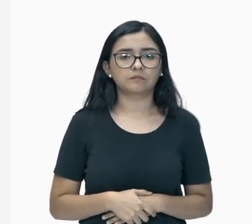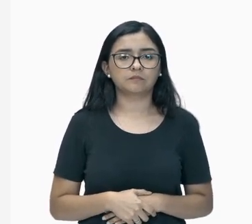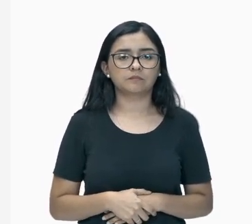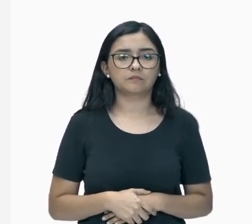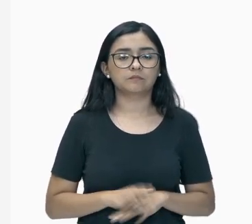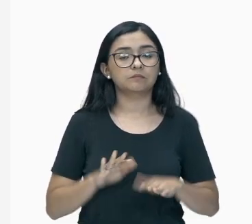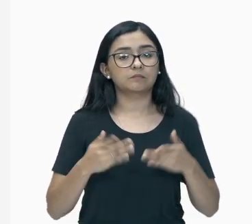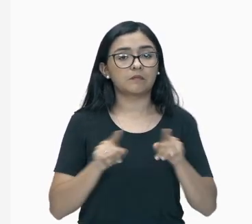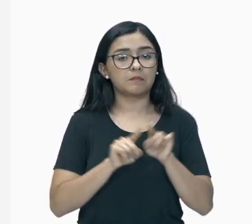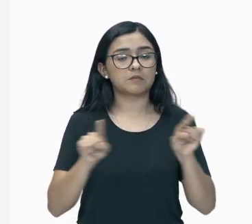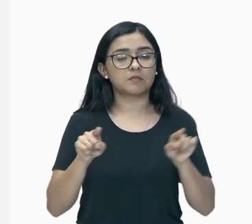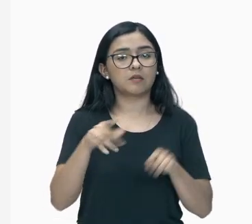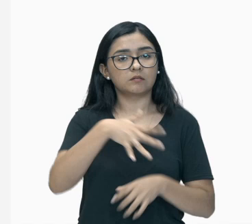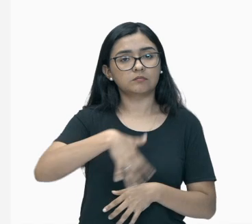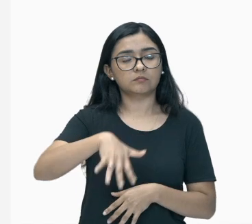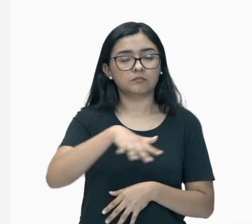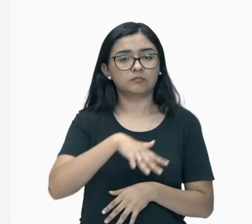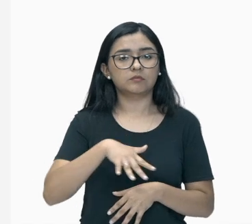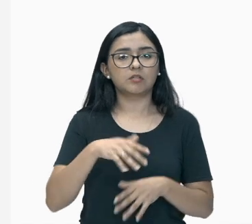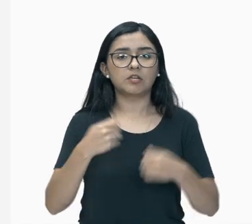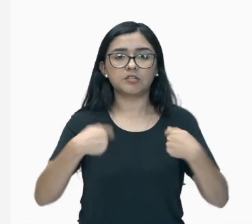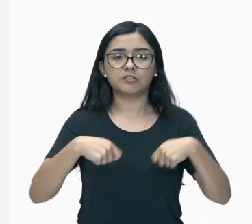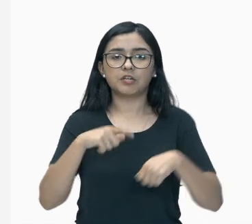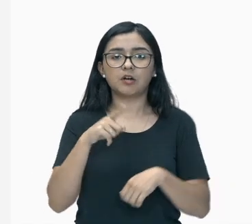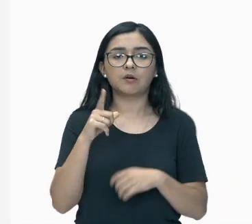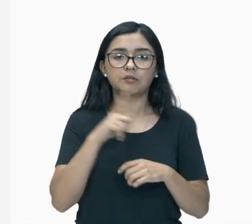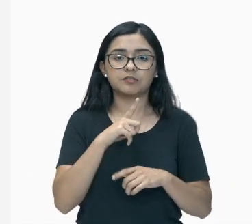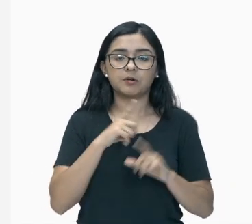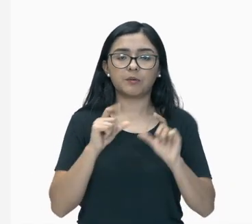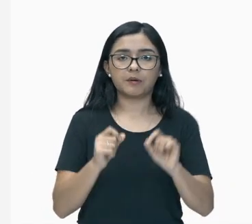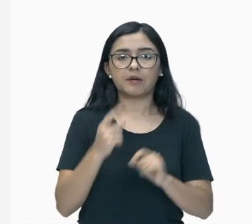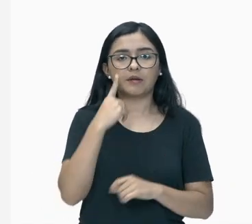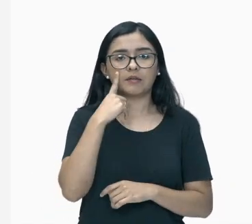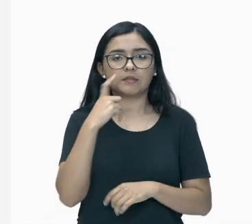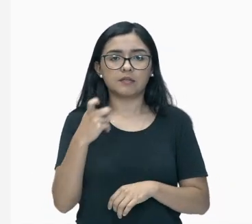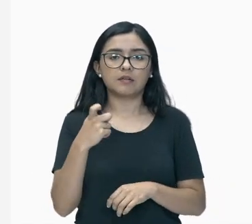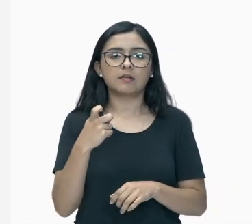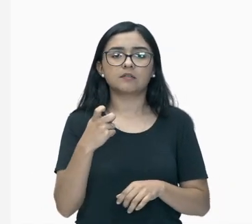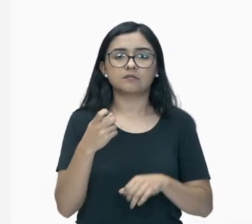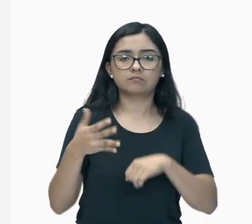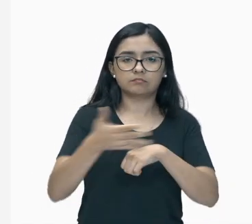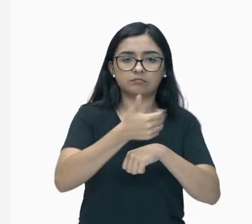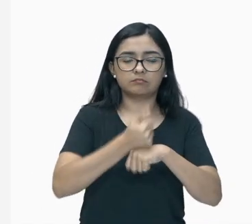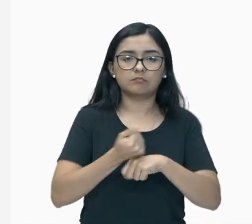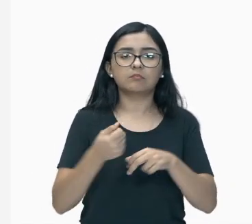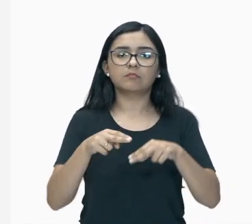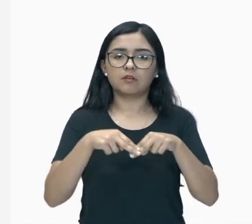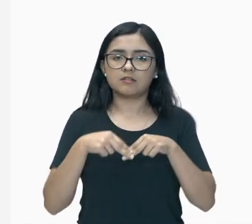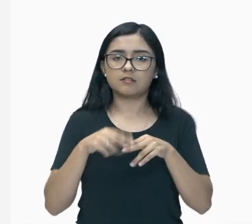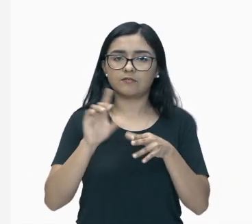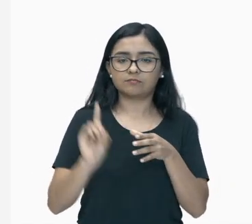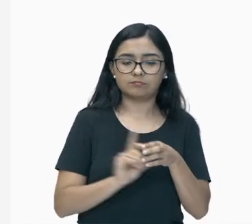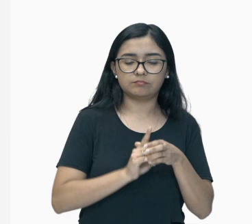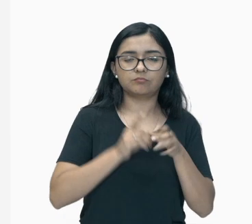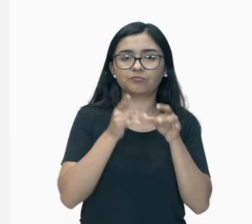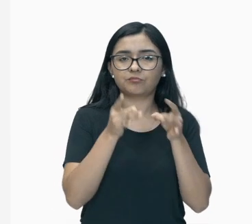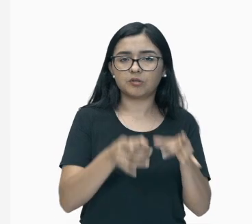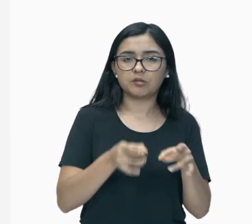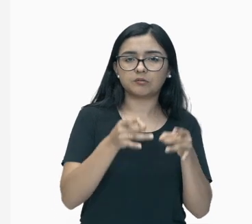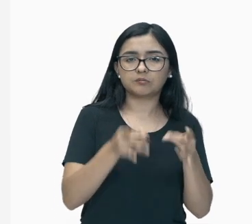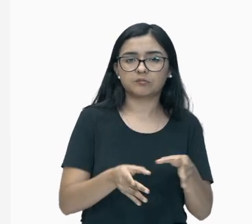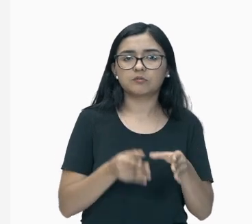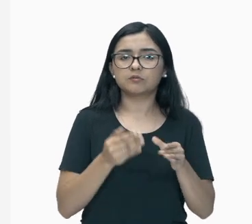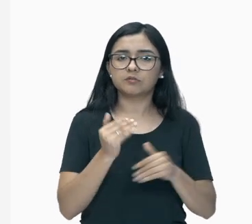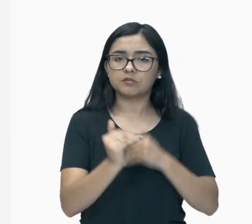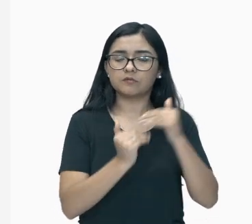parlamentares ingleses, eles tinham interesse na colônia, porque eles faziam comércio, faziam parte desse